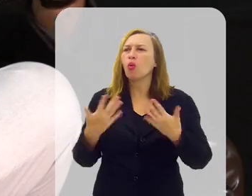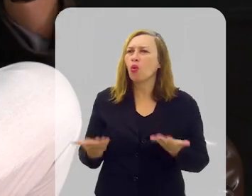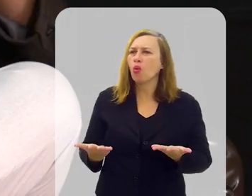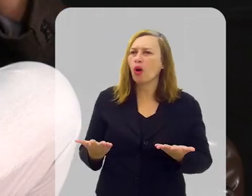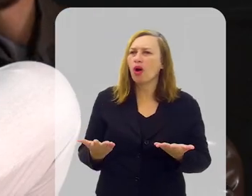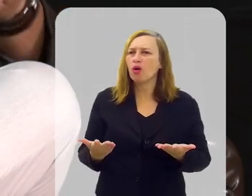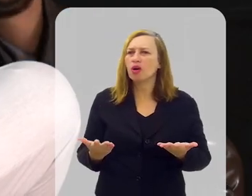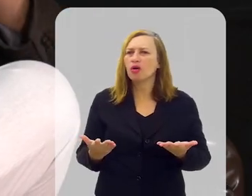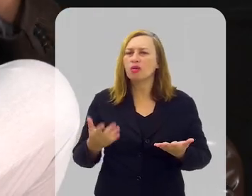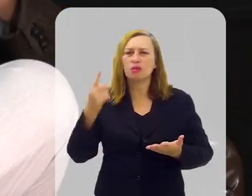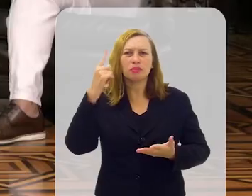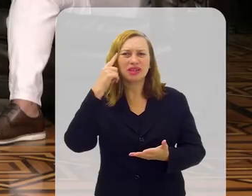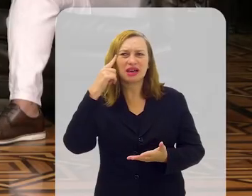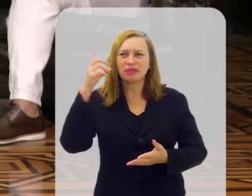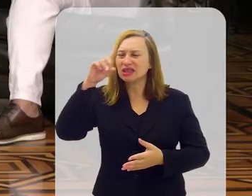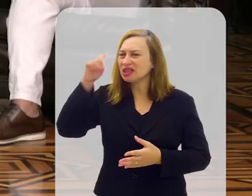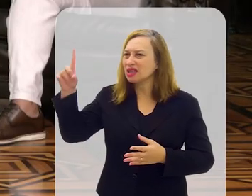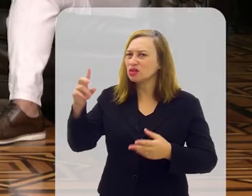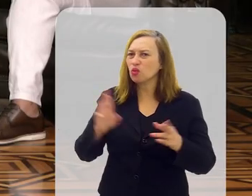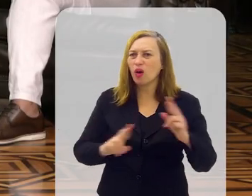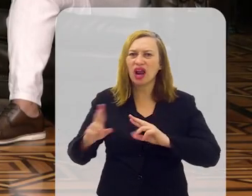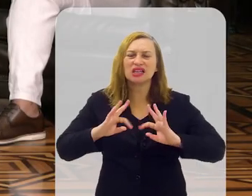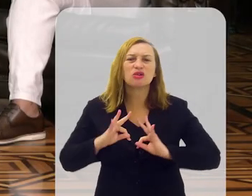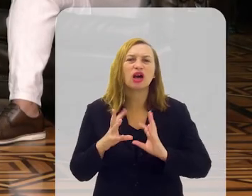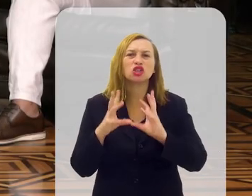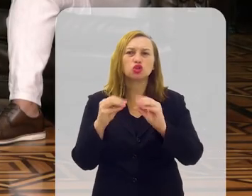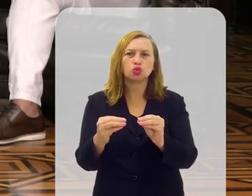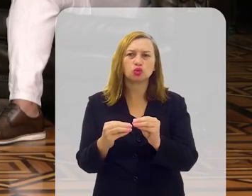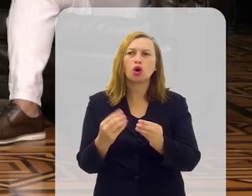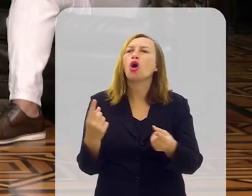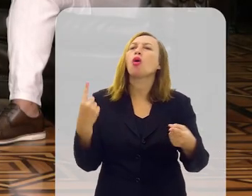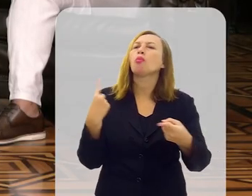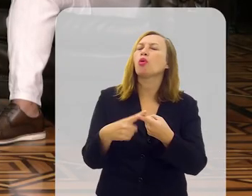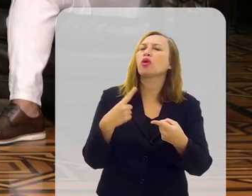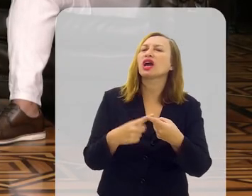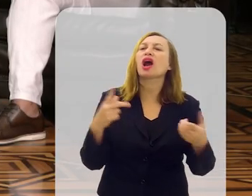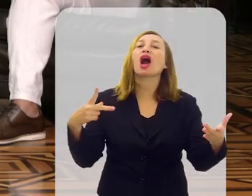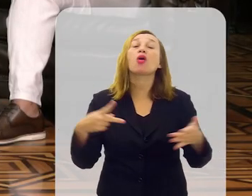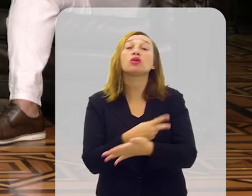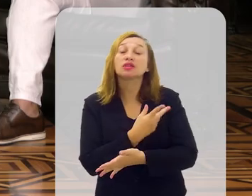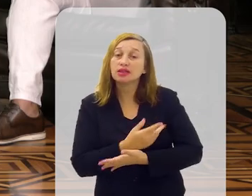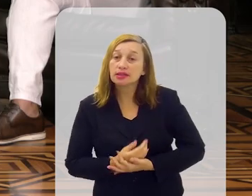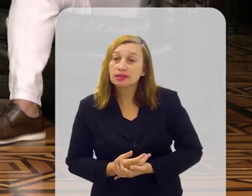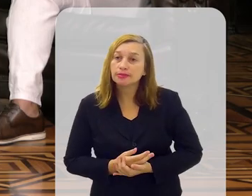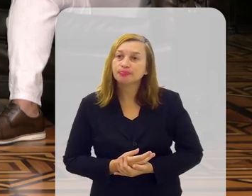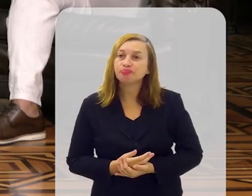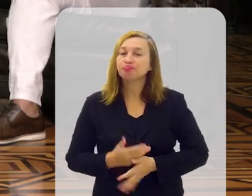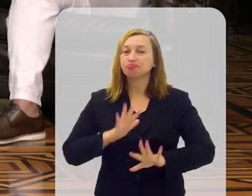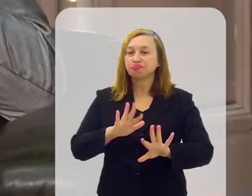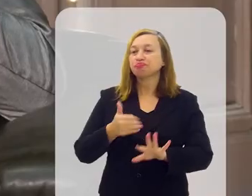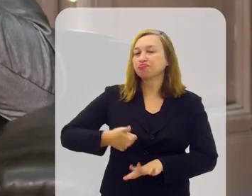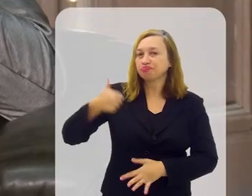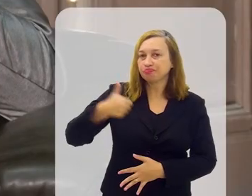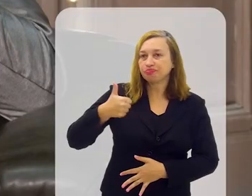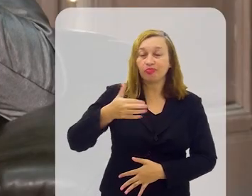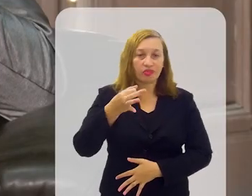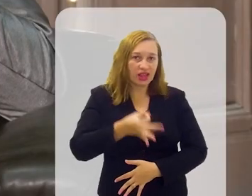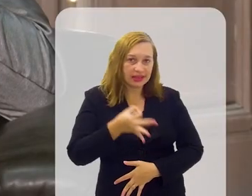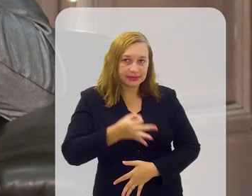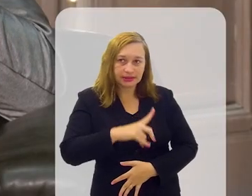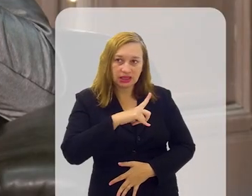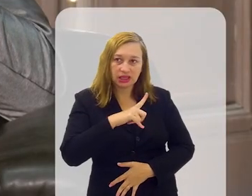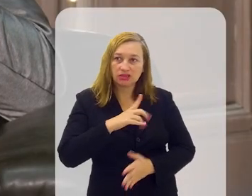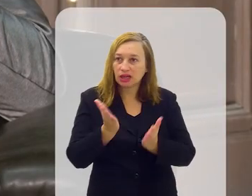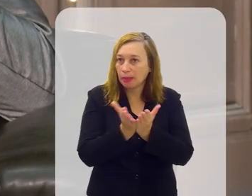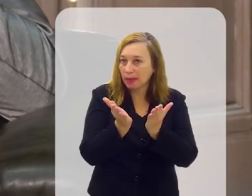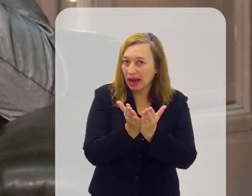Deus em relação a tudo isso? Por que que isso tem acontecido tanto? Bem, primeiro nós temos a certeza